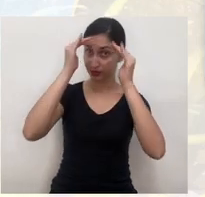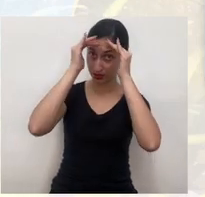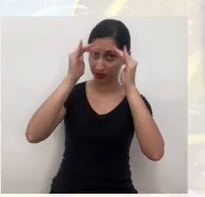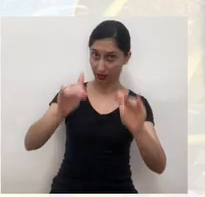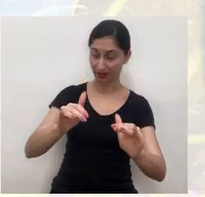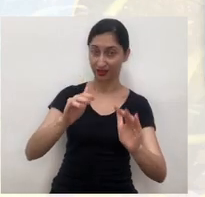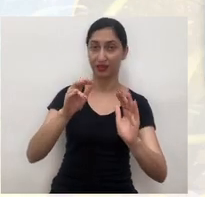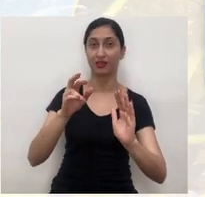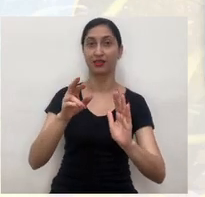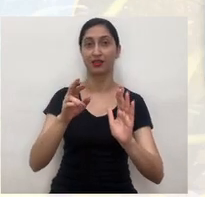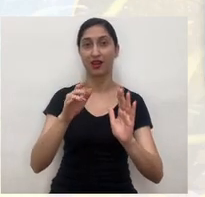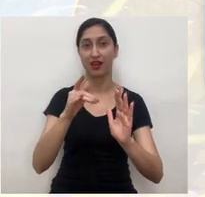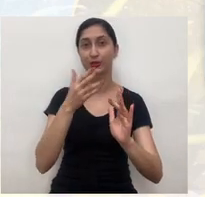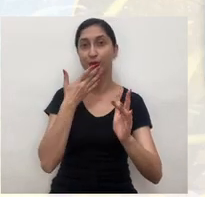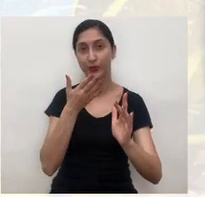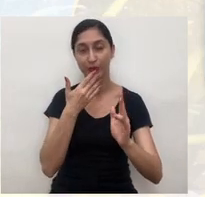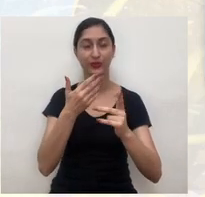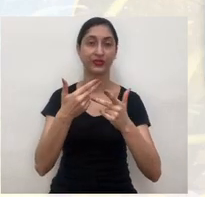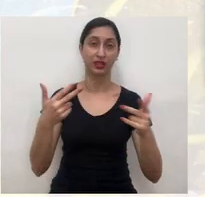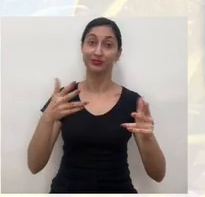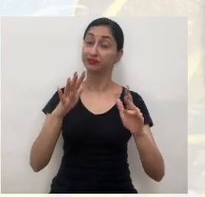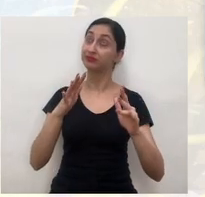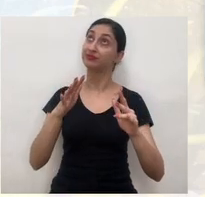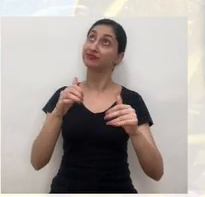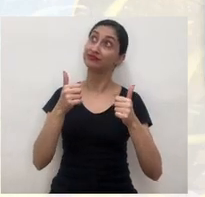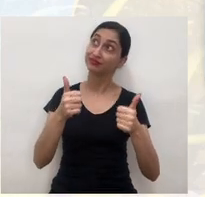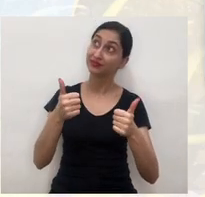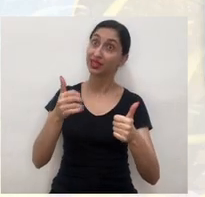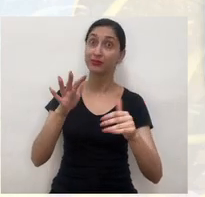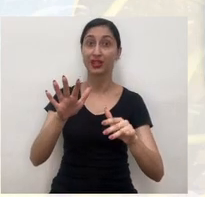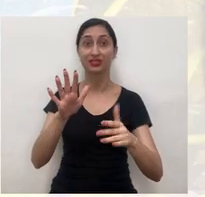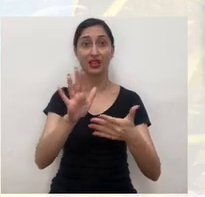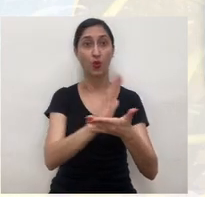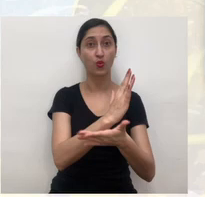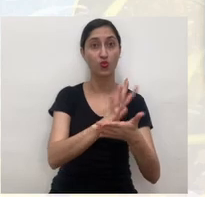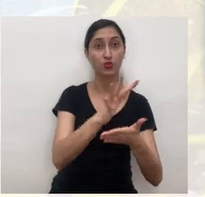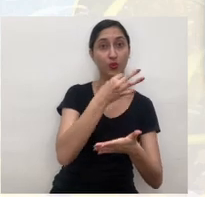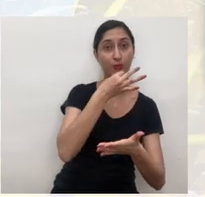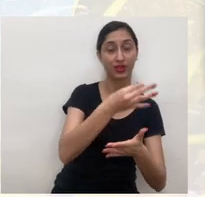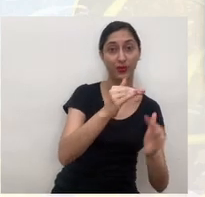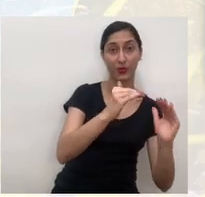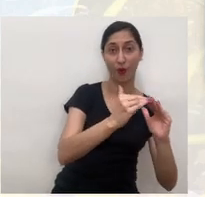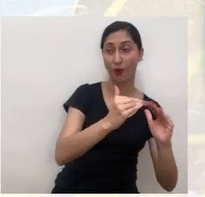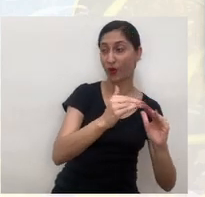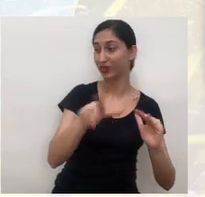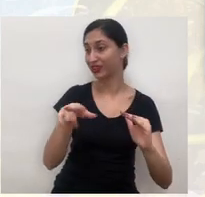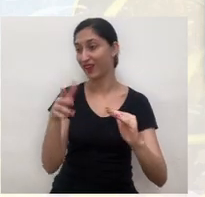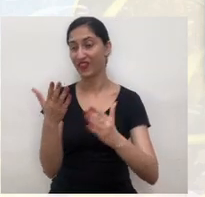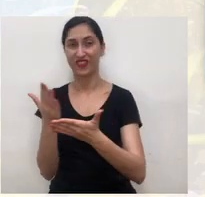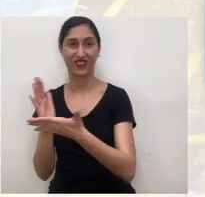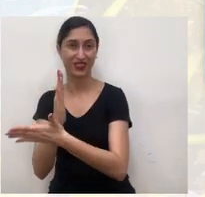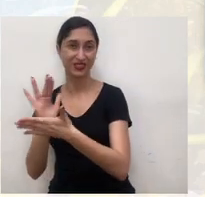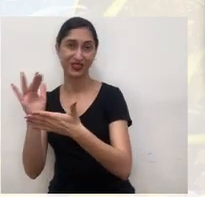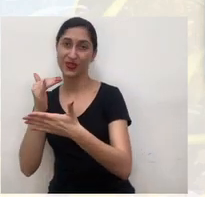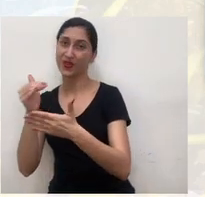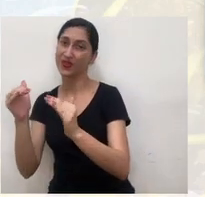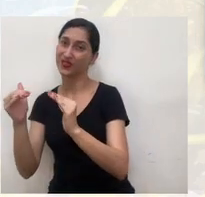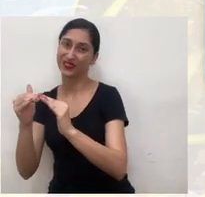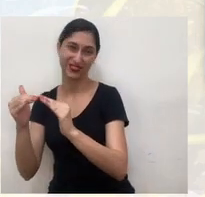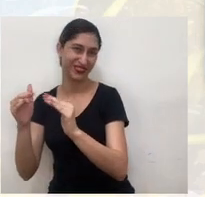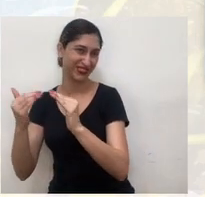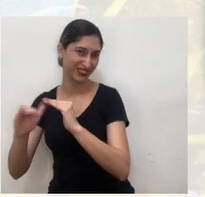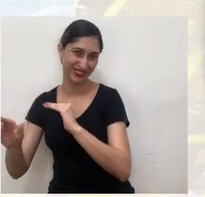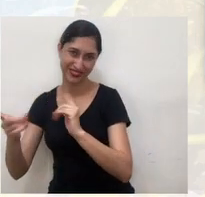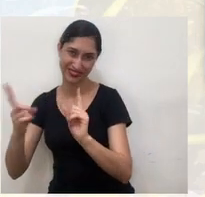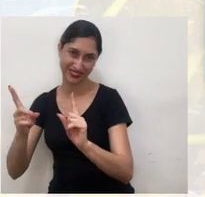subjetivo, porque para alguns mantém o espírito, para outros não mantém. Então, uma discussão por um colegiado seria